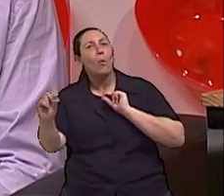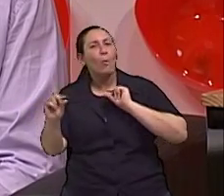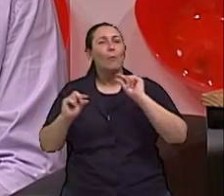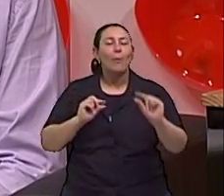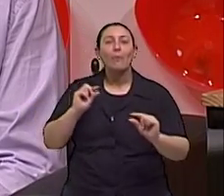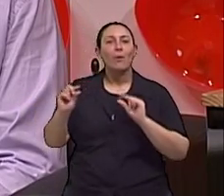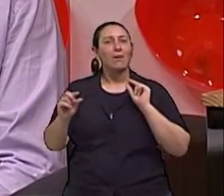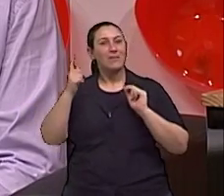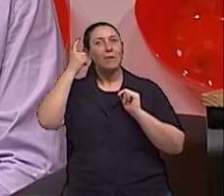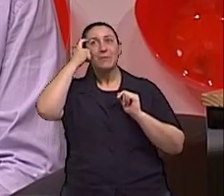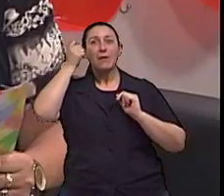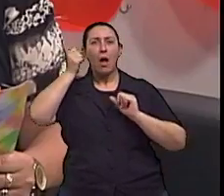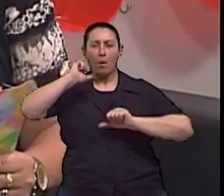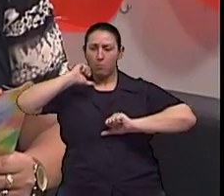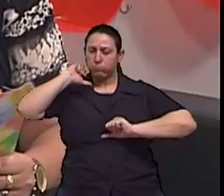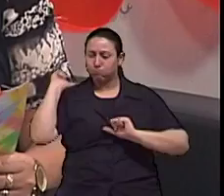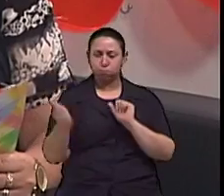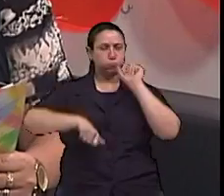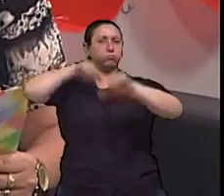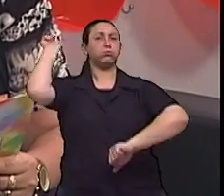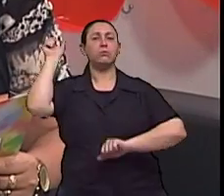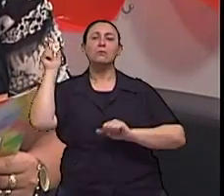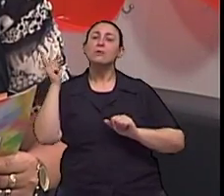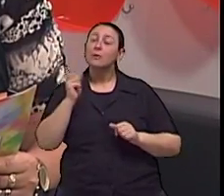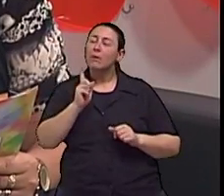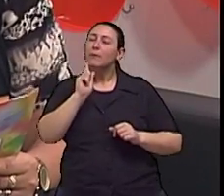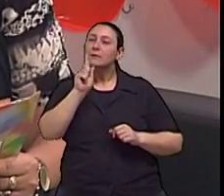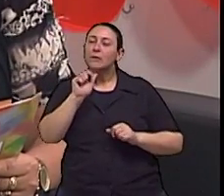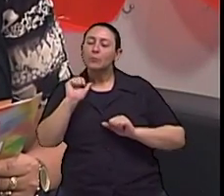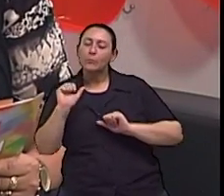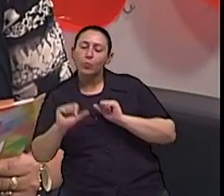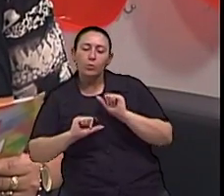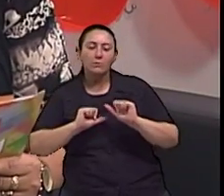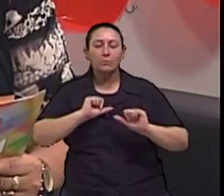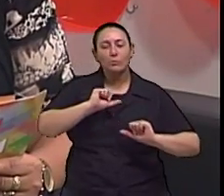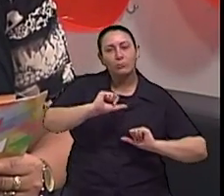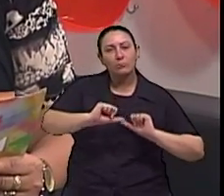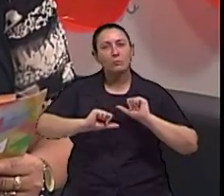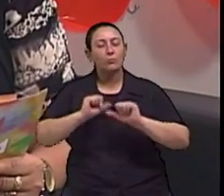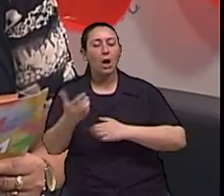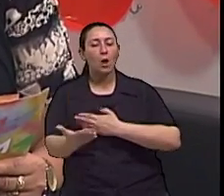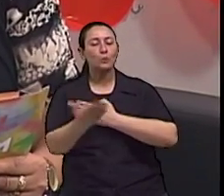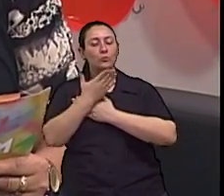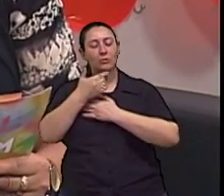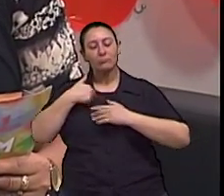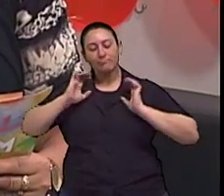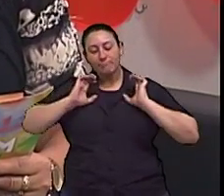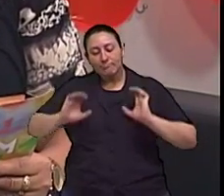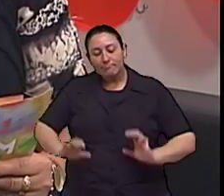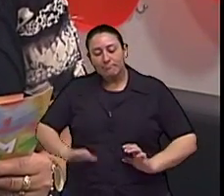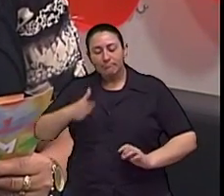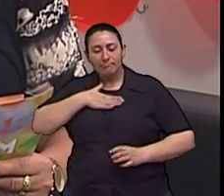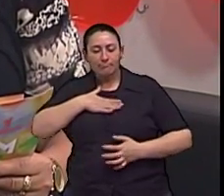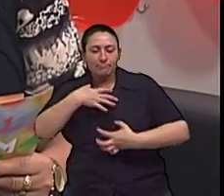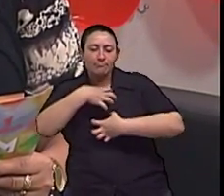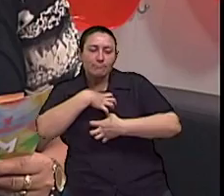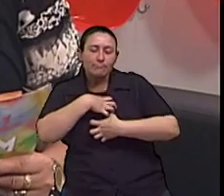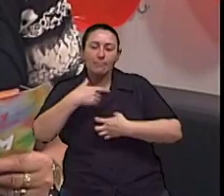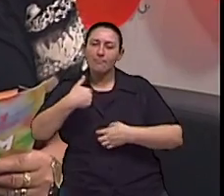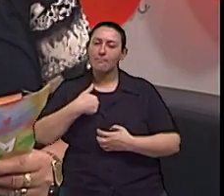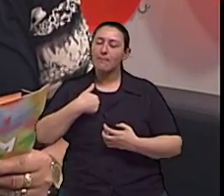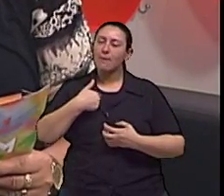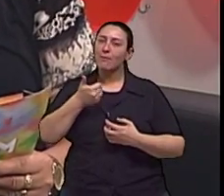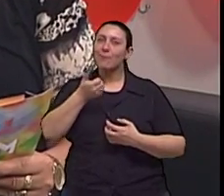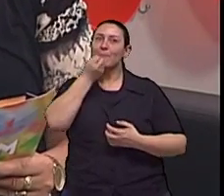dar a volta inteira, é fazer pequenas atitudes. Isso que eu quero que tu pontue para nós, a importância de pequenas, que eu